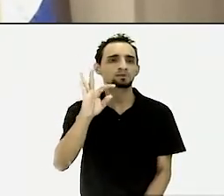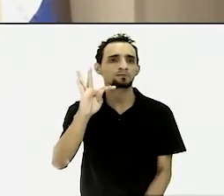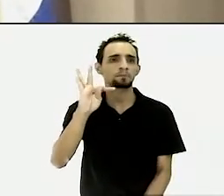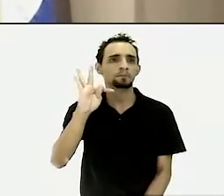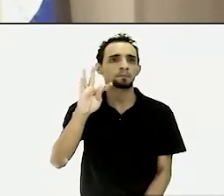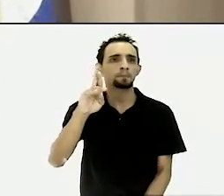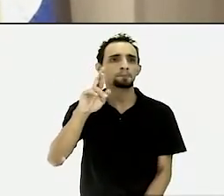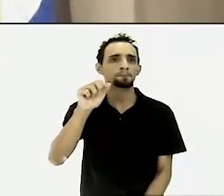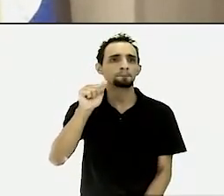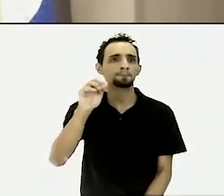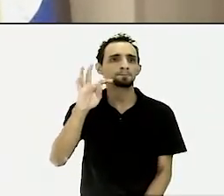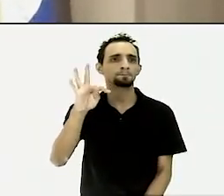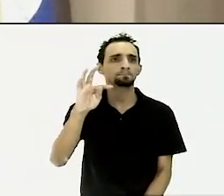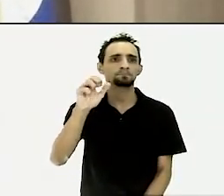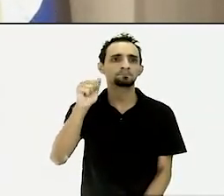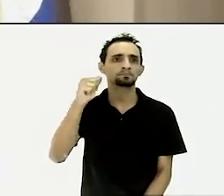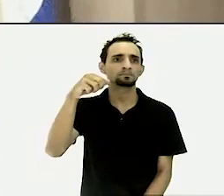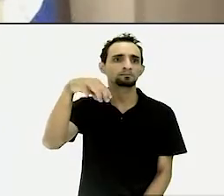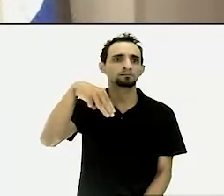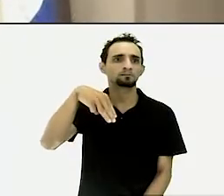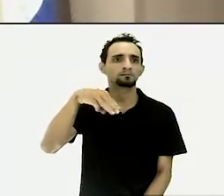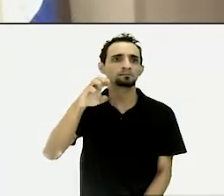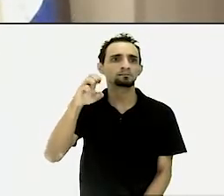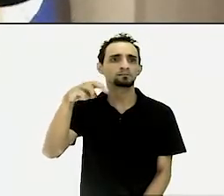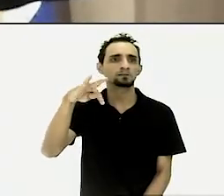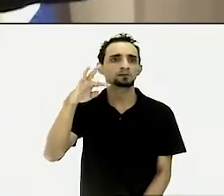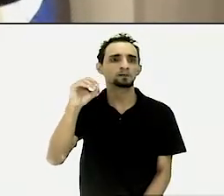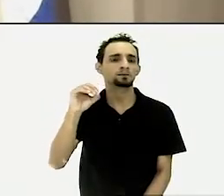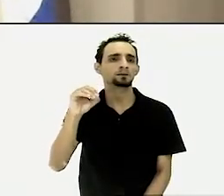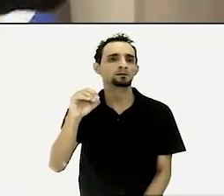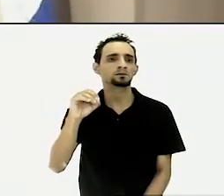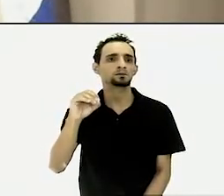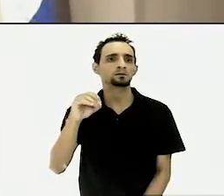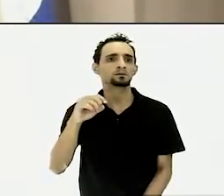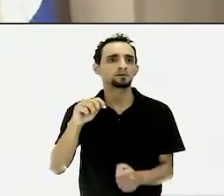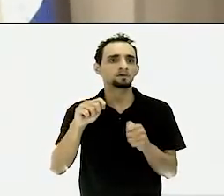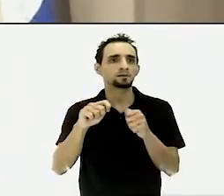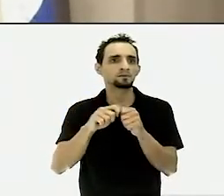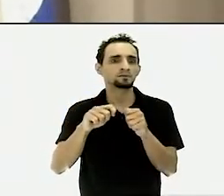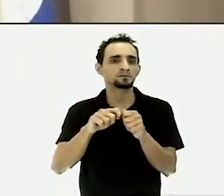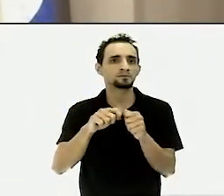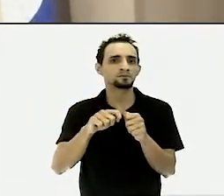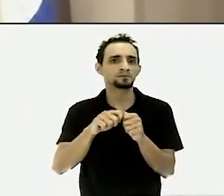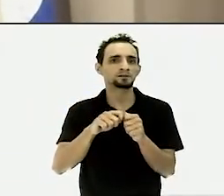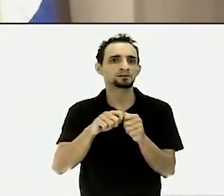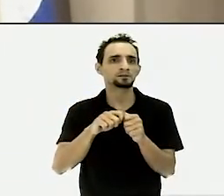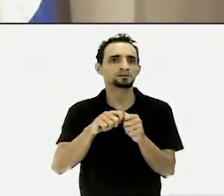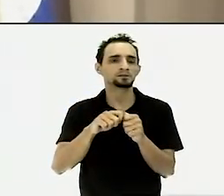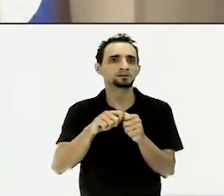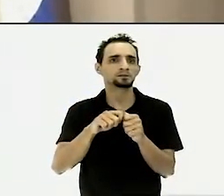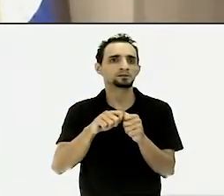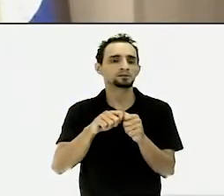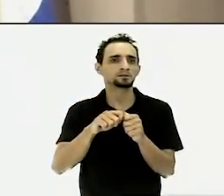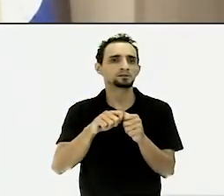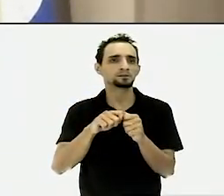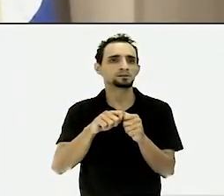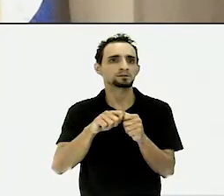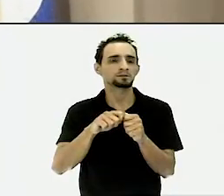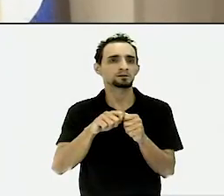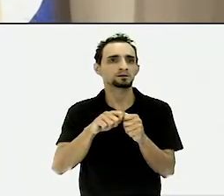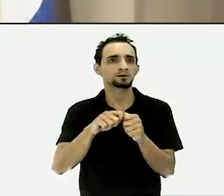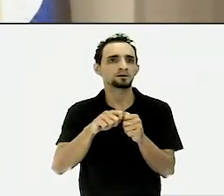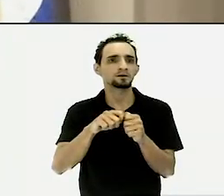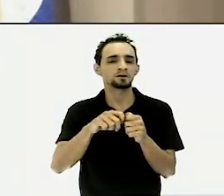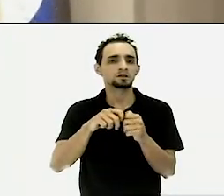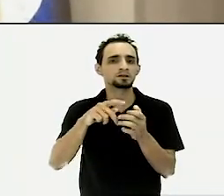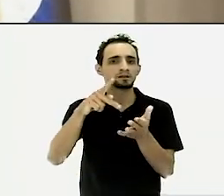por isso, do requerimento que eu fiz, entrando lá aqui no Ministério Público e dizer da reunião. Então,